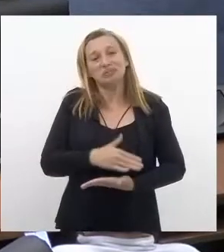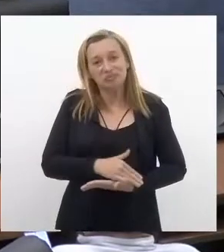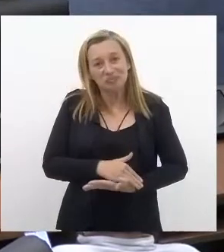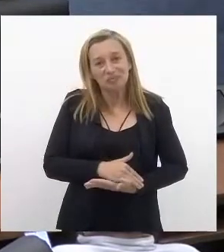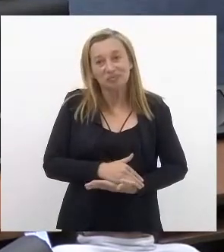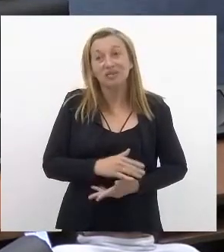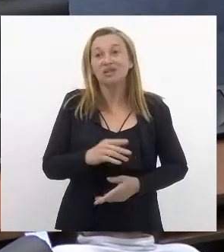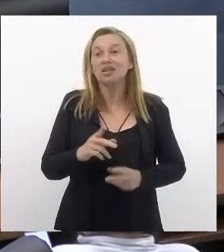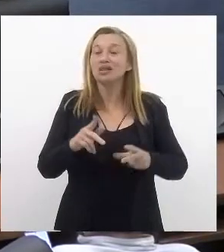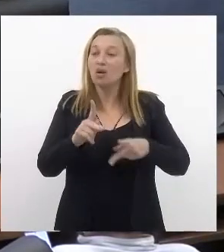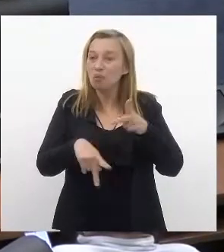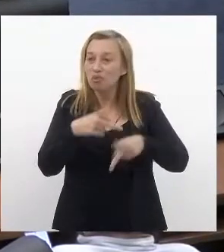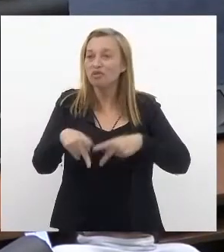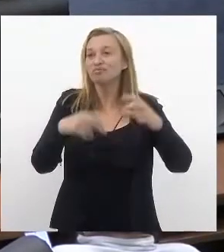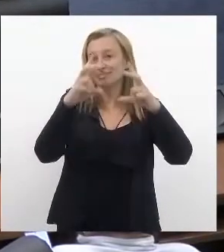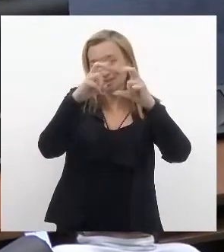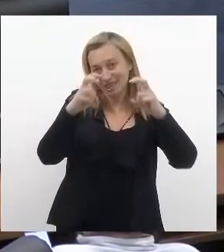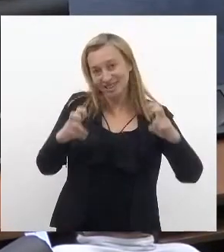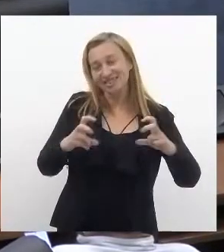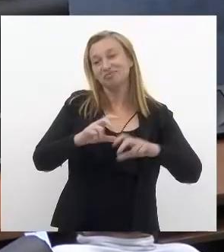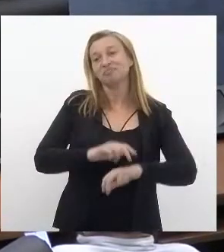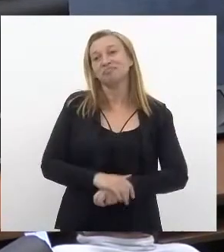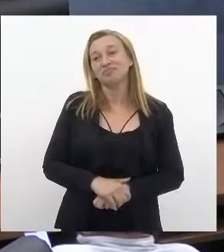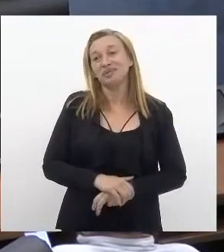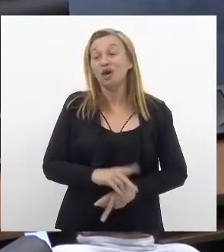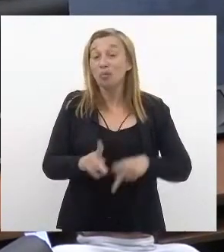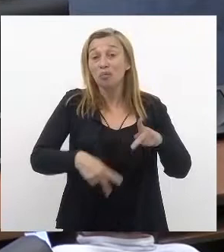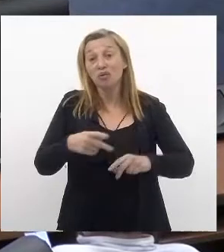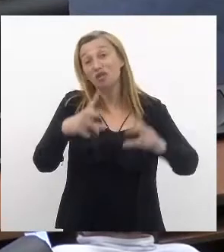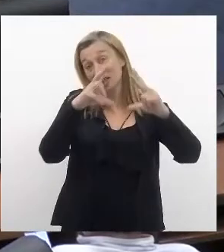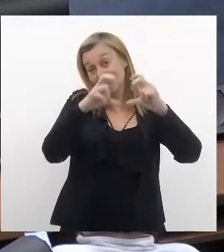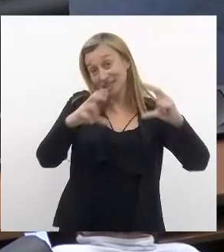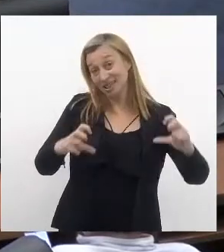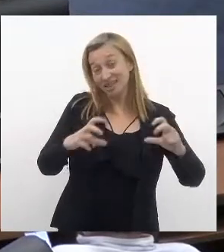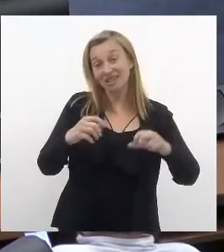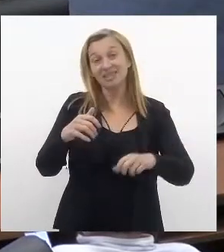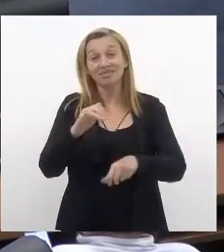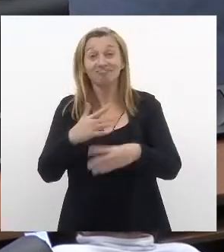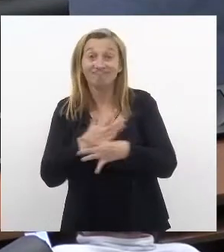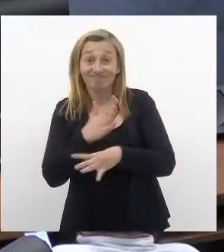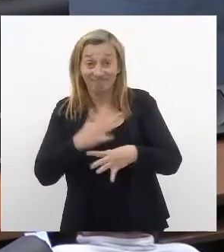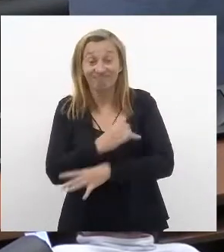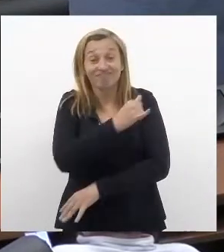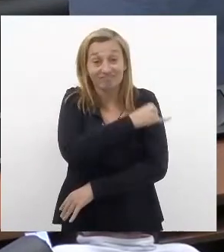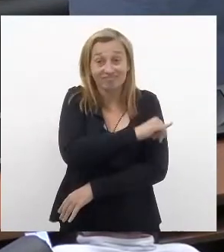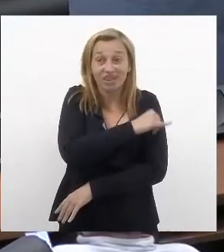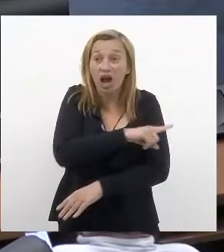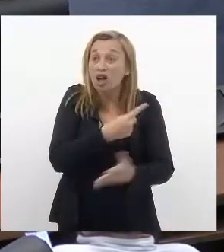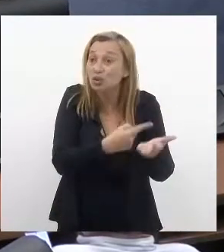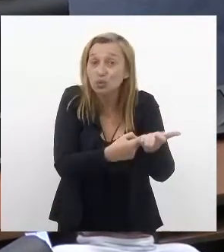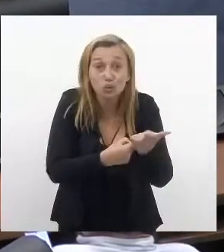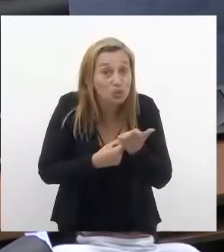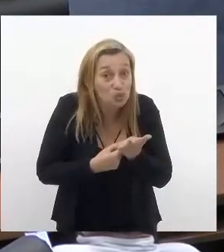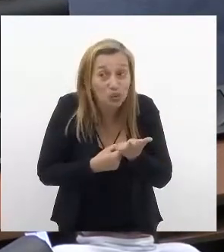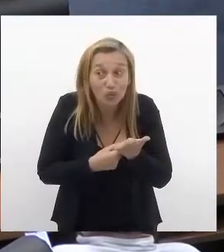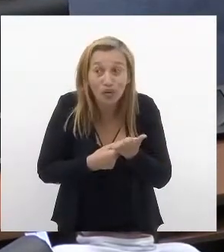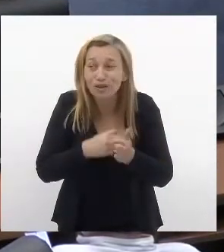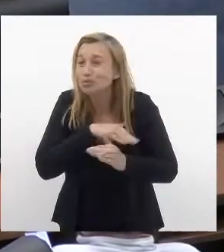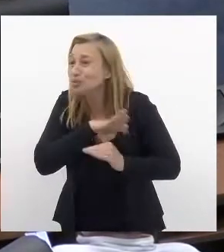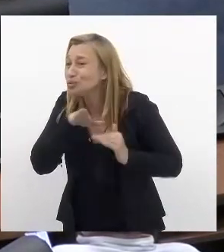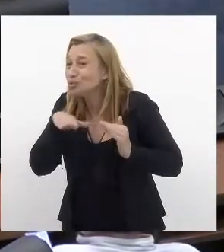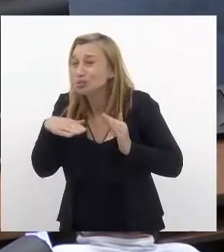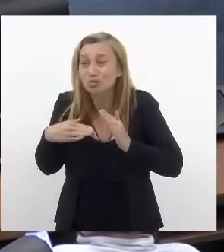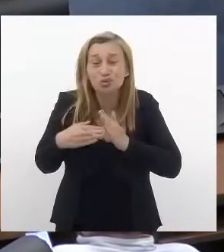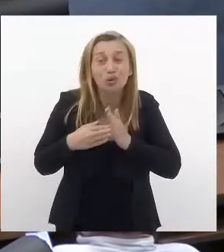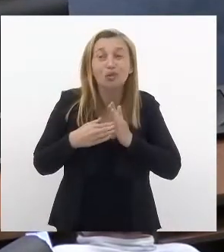ao povo libanês. O povo libanês, na cidade do Rio de Janeiro, nos ajudou em todas as faces